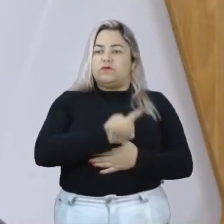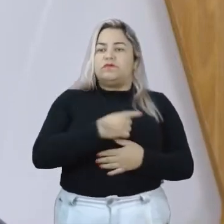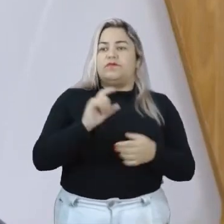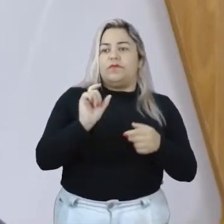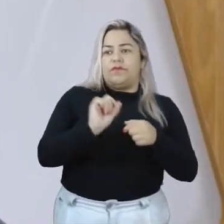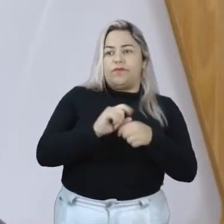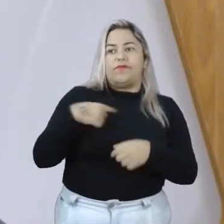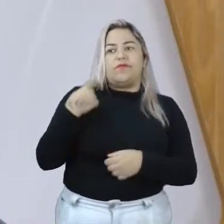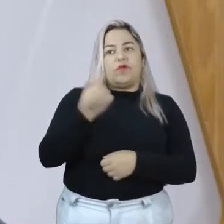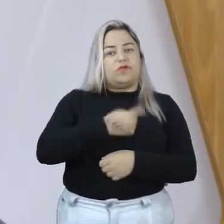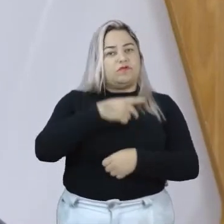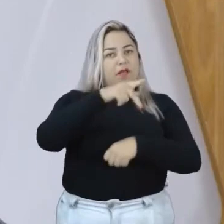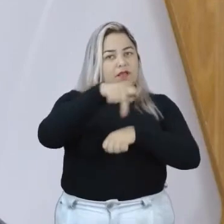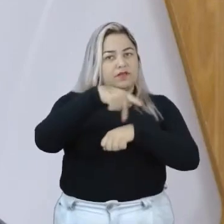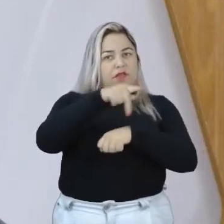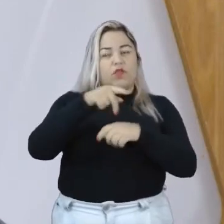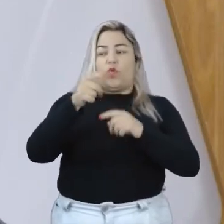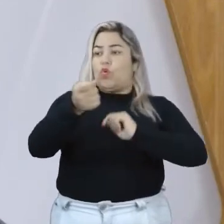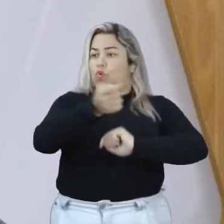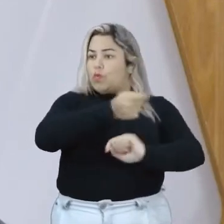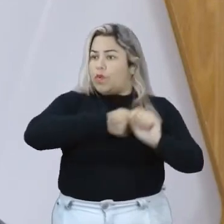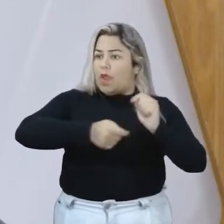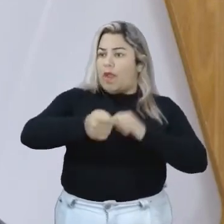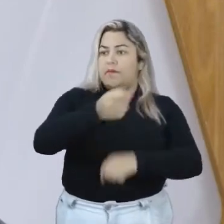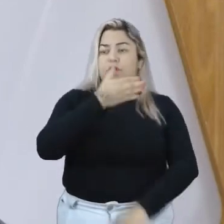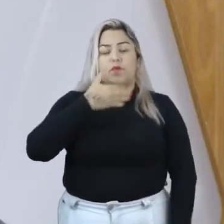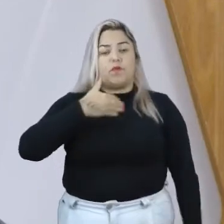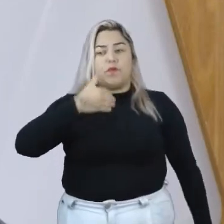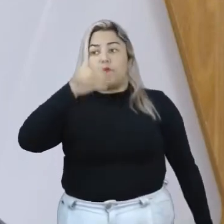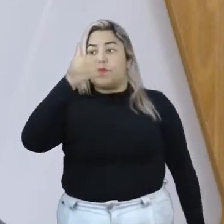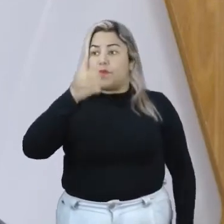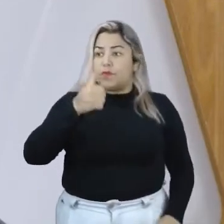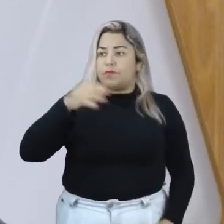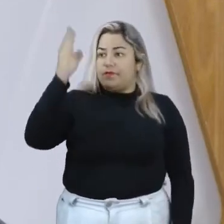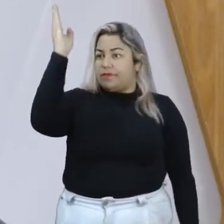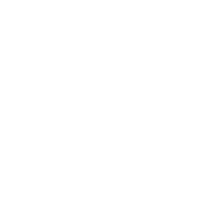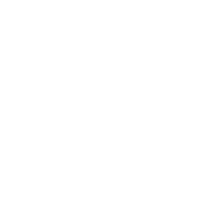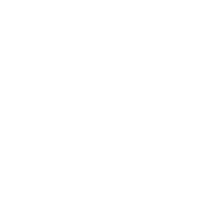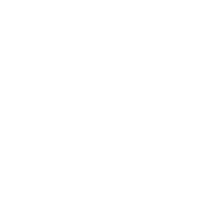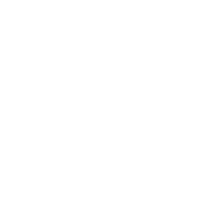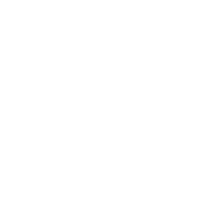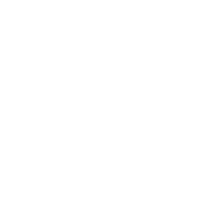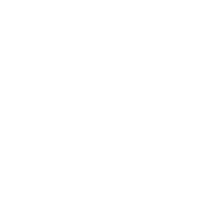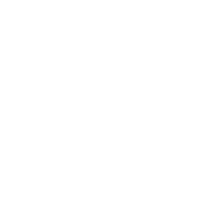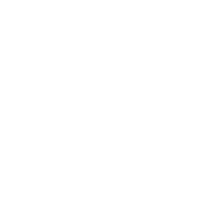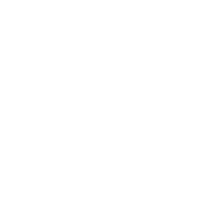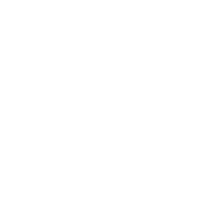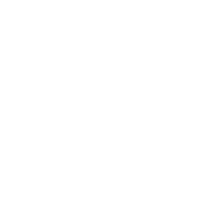com o nosso país. A economia melhorou, veja, o Brasil vai crescer 3% esse ano.